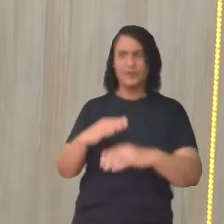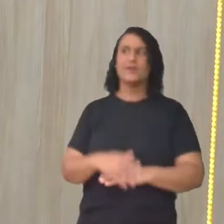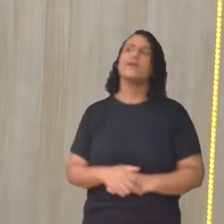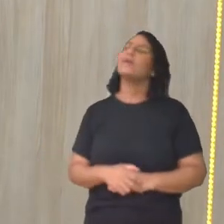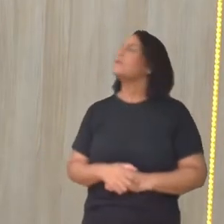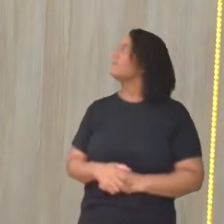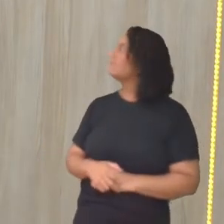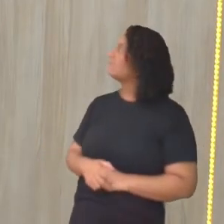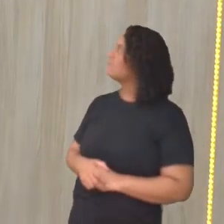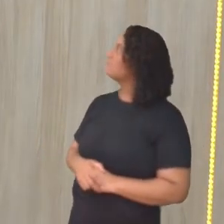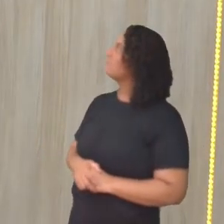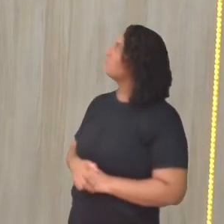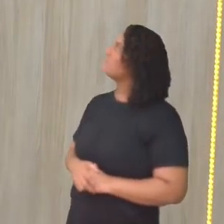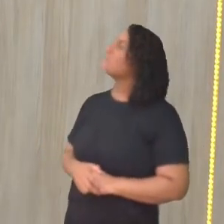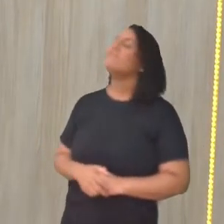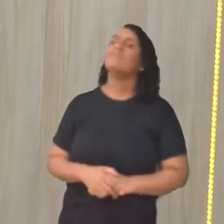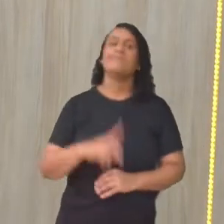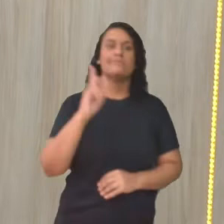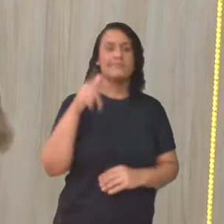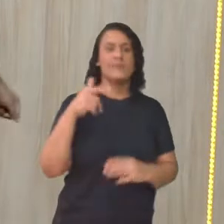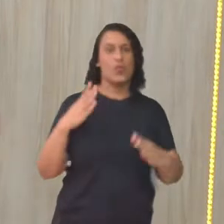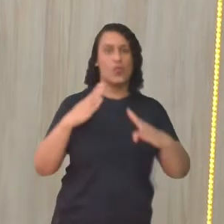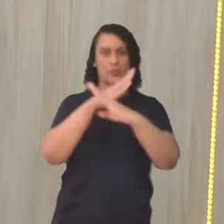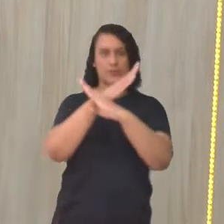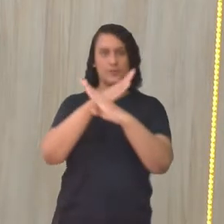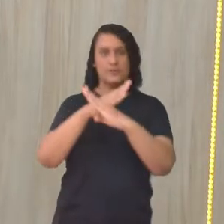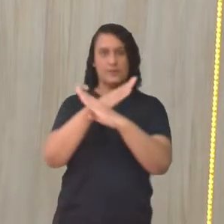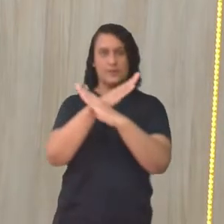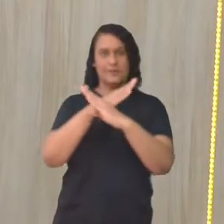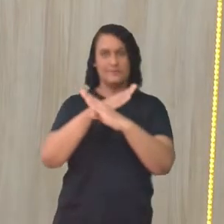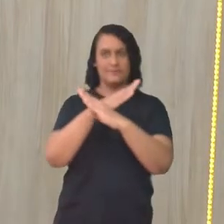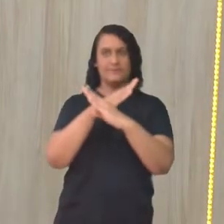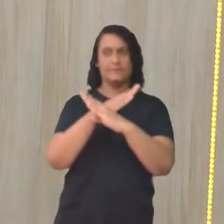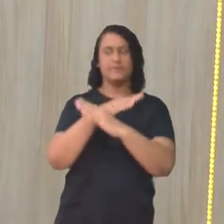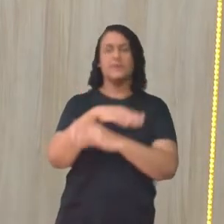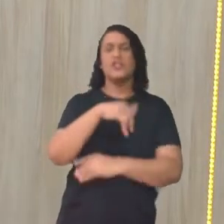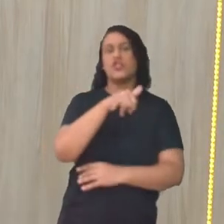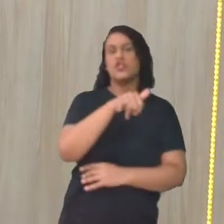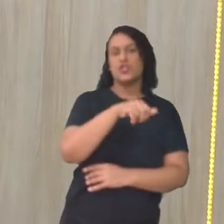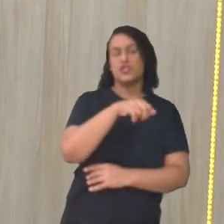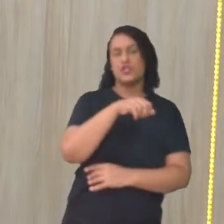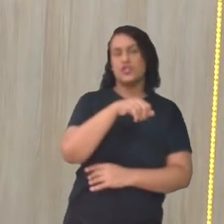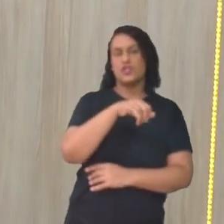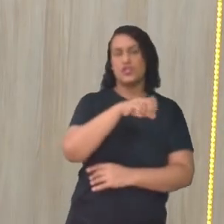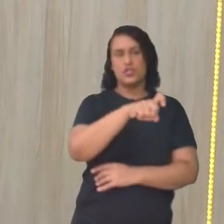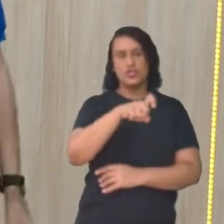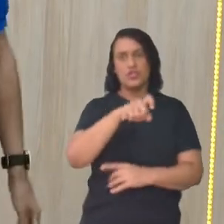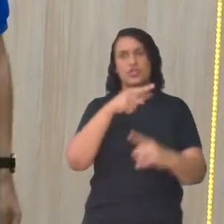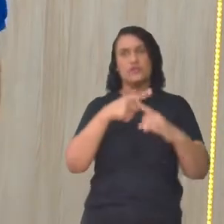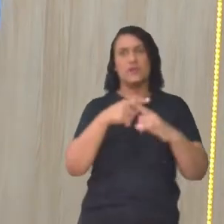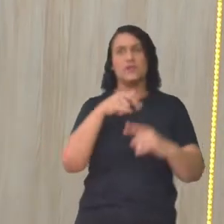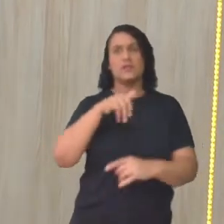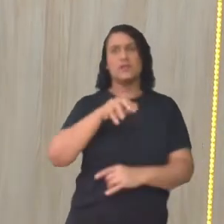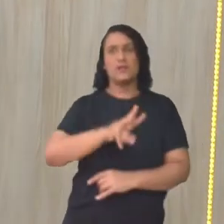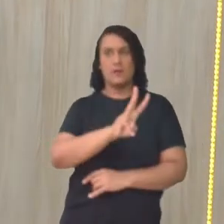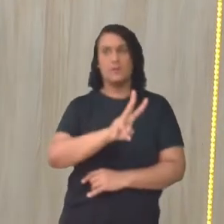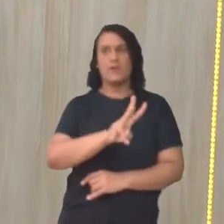Toic fazendo assim, ó. Ei, olha aí, ele está aqui em amor agora, com o novo atacante dele,